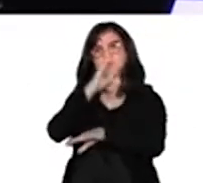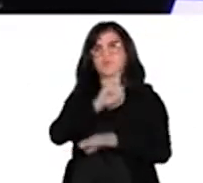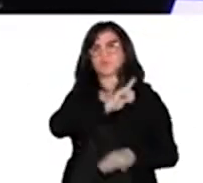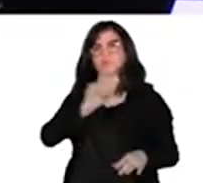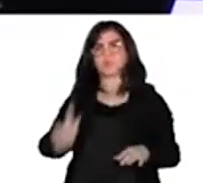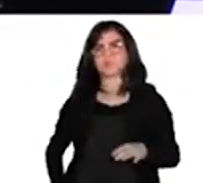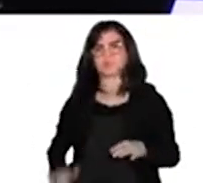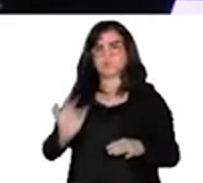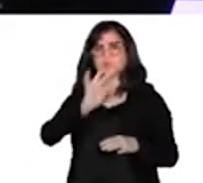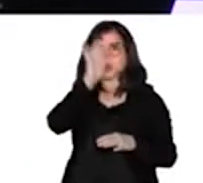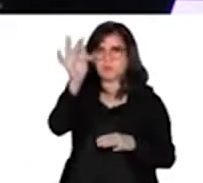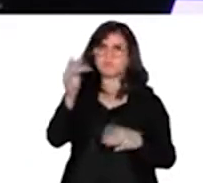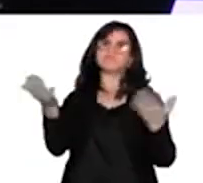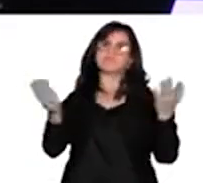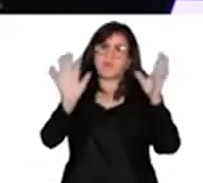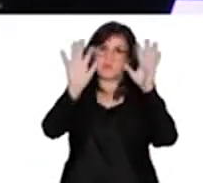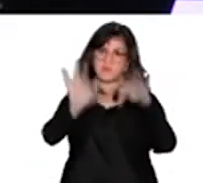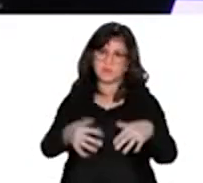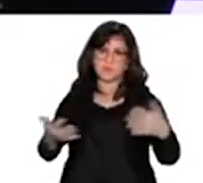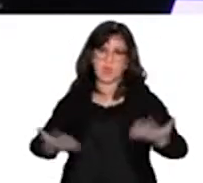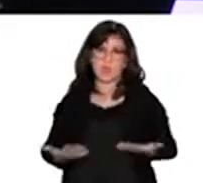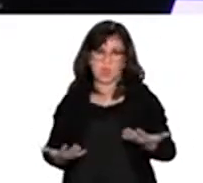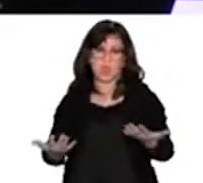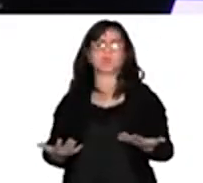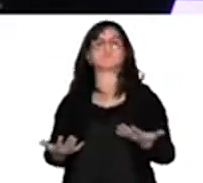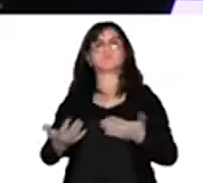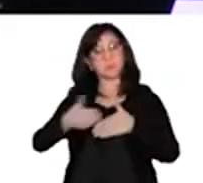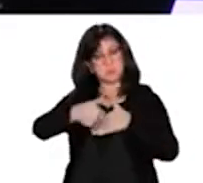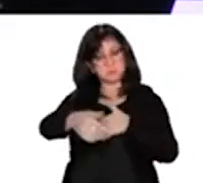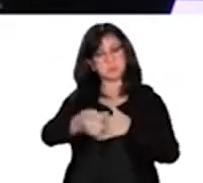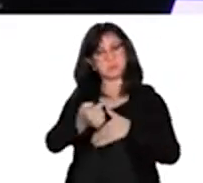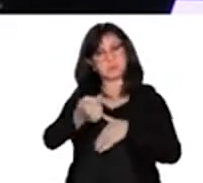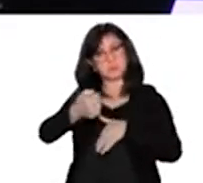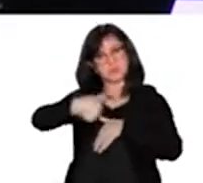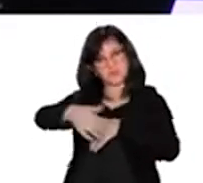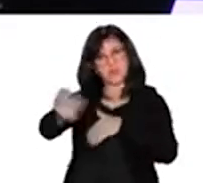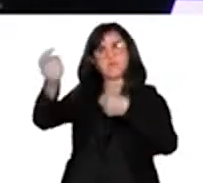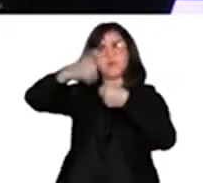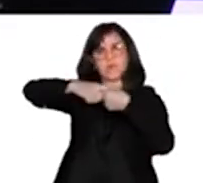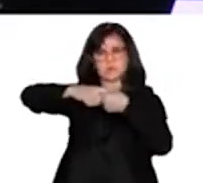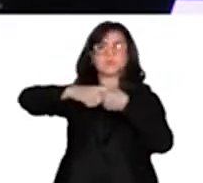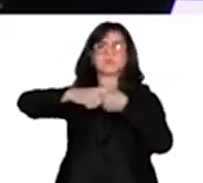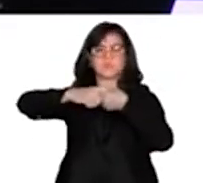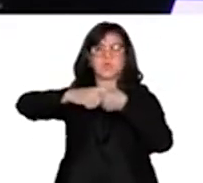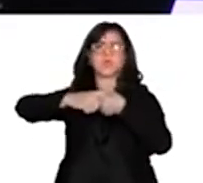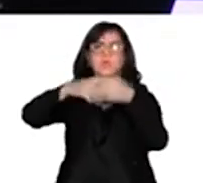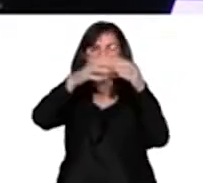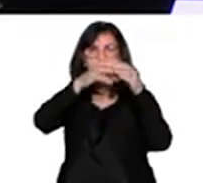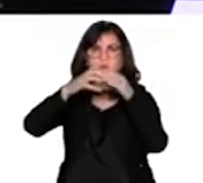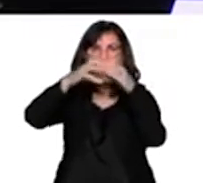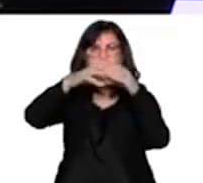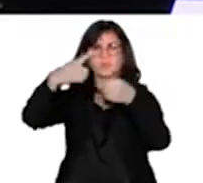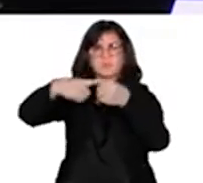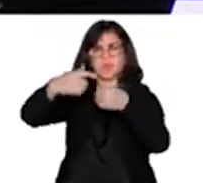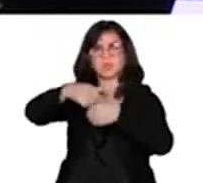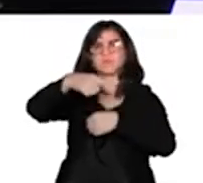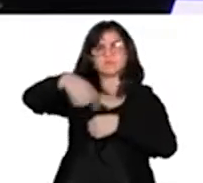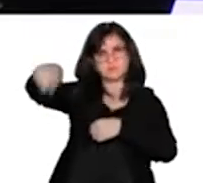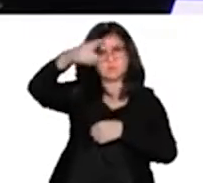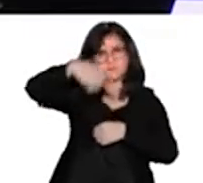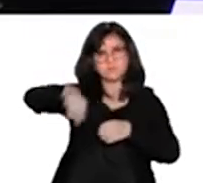Federal. Encerramos aqui a nossa transmissão, dizendo que daqui a pouquinho a gente volta com Companhia da Cidade. Fica